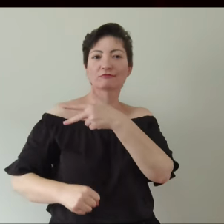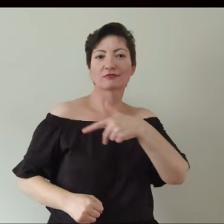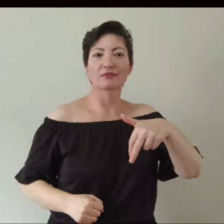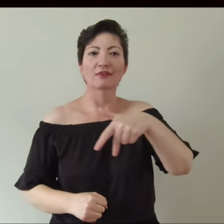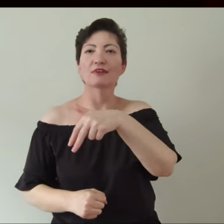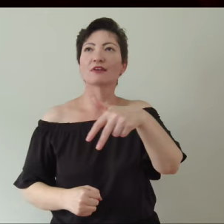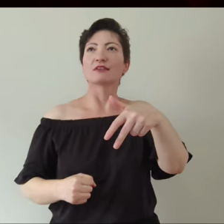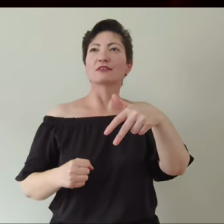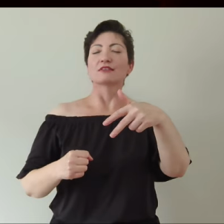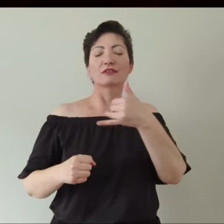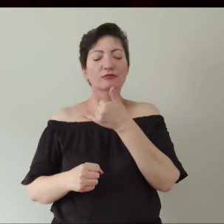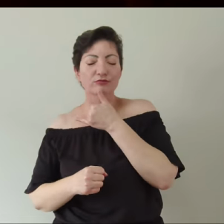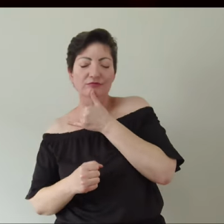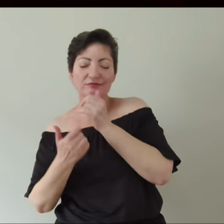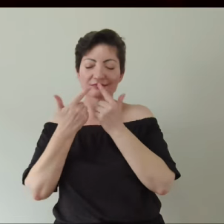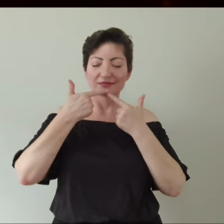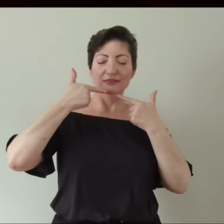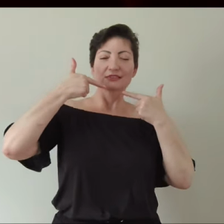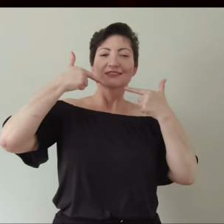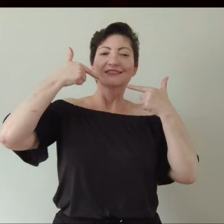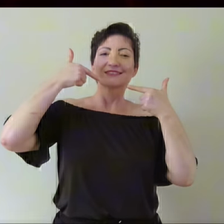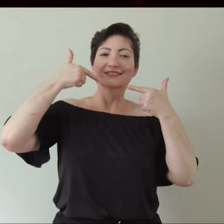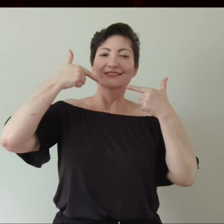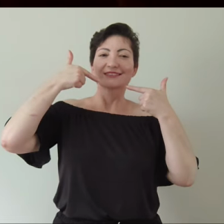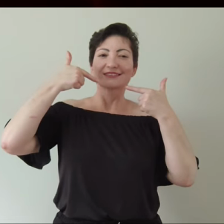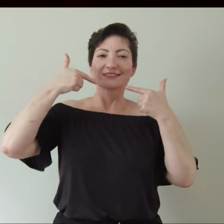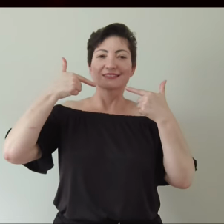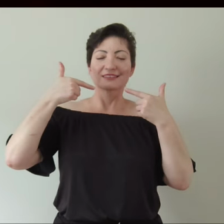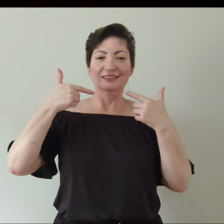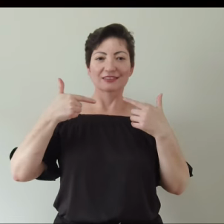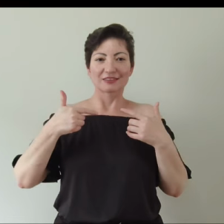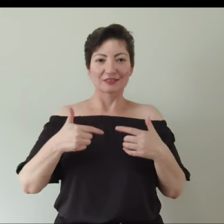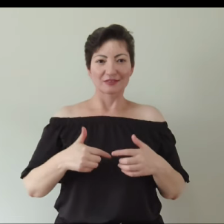caminhadas, tristezas e alegrias.